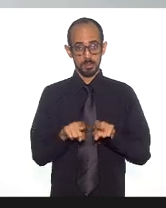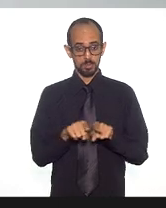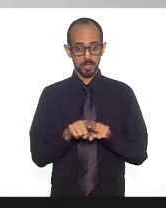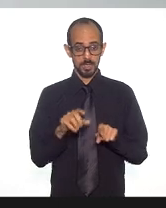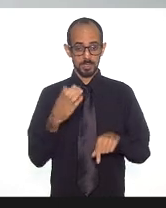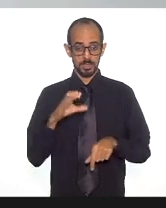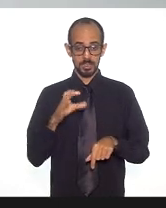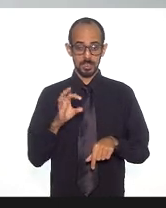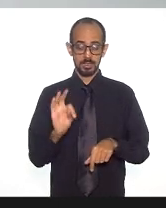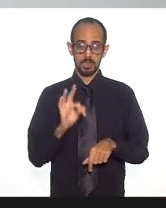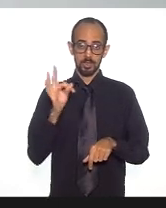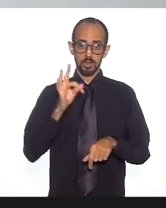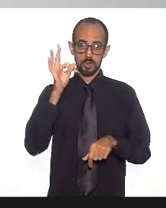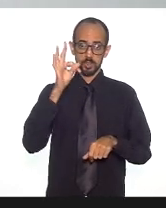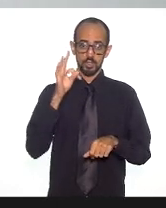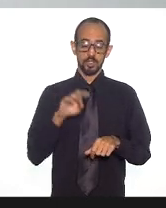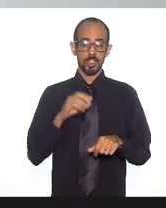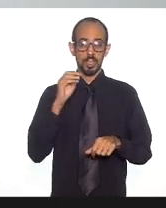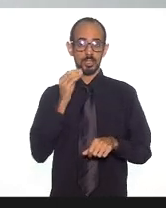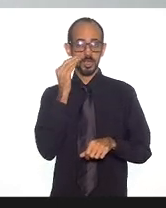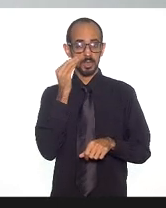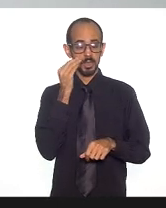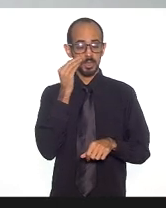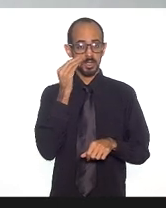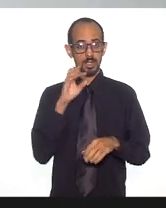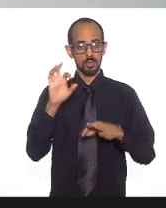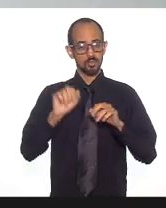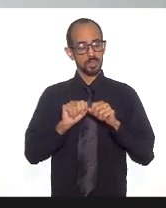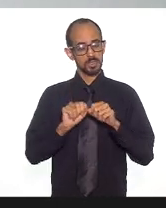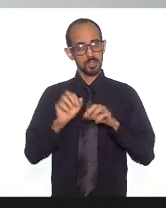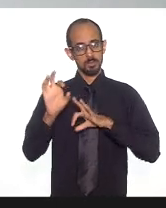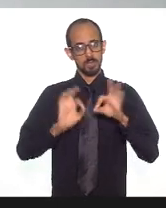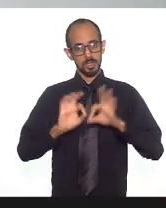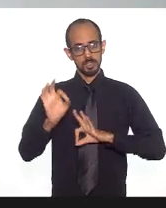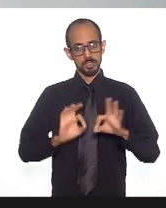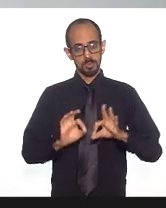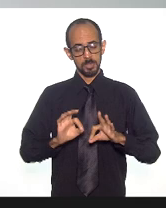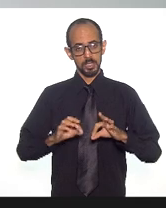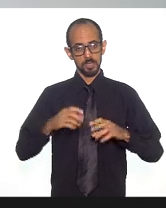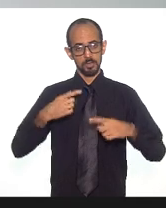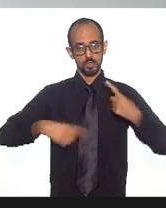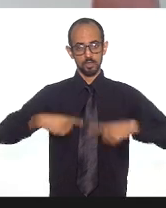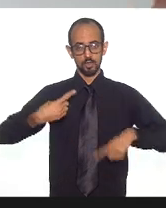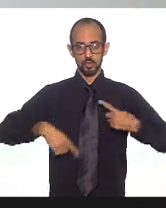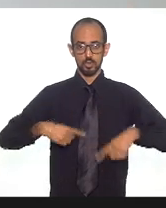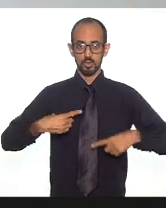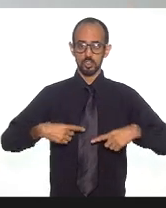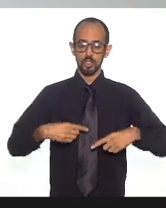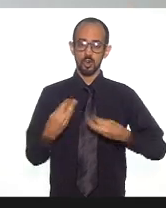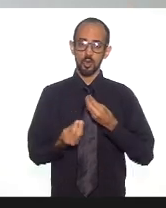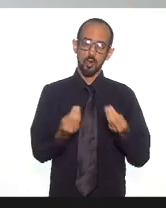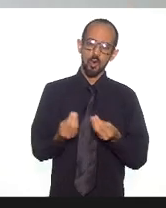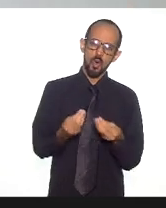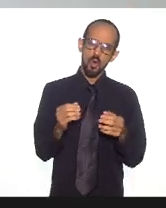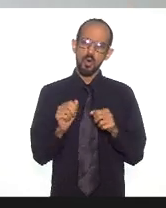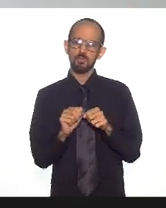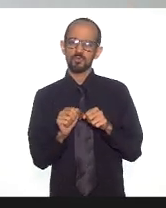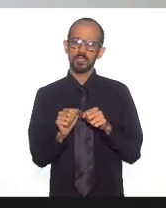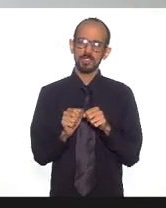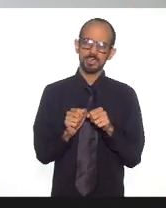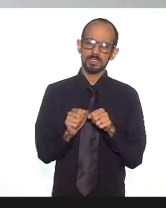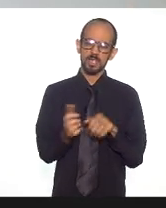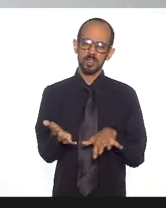ciência e tecnologia, buscando trazer a fazenda, o planejamento, para discutir a questão das progressões, dos enquadramentos,